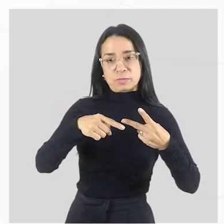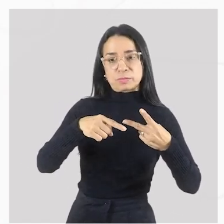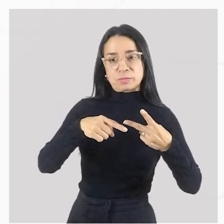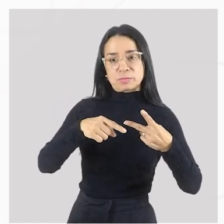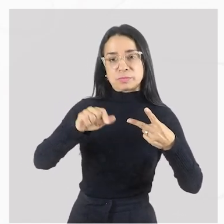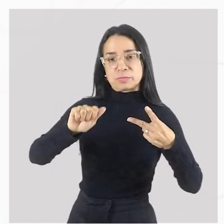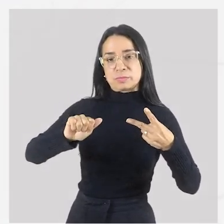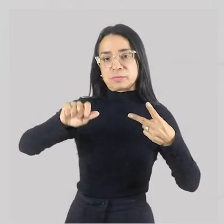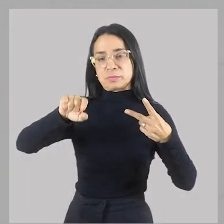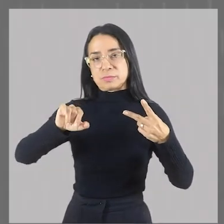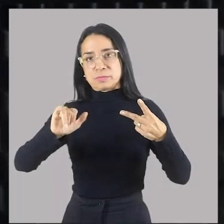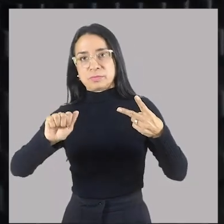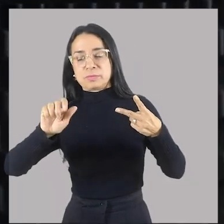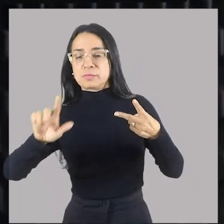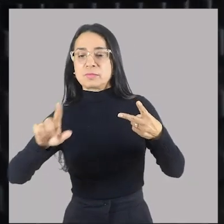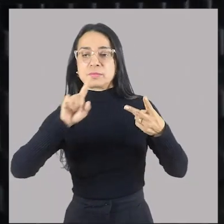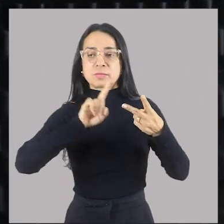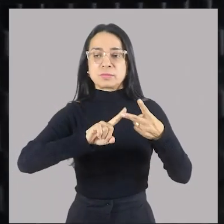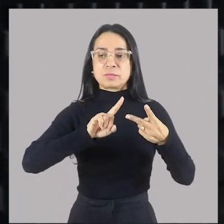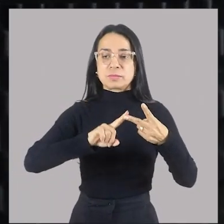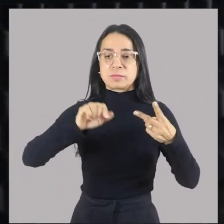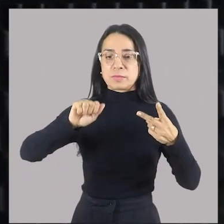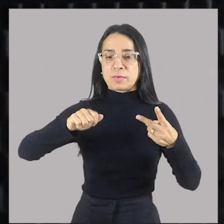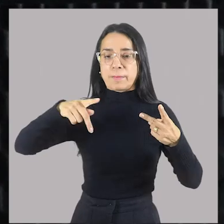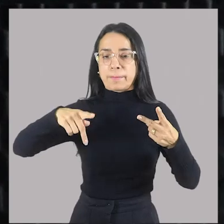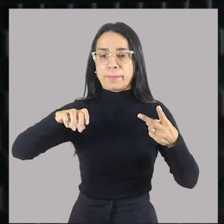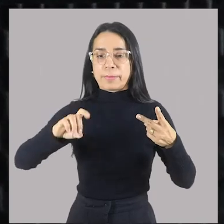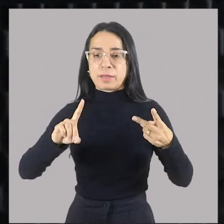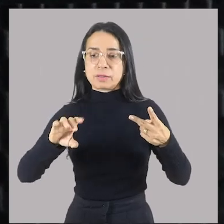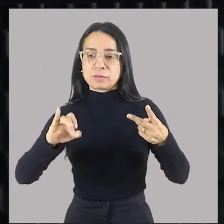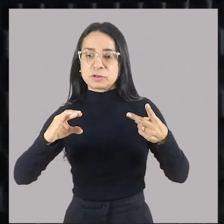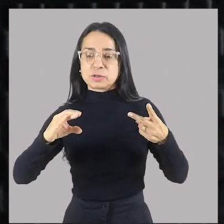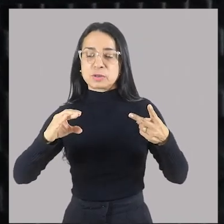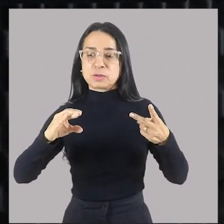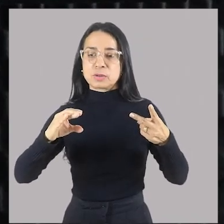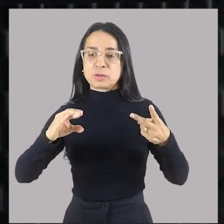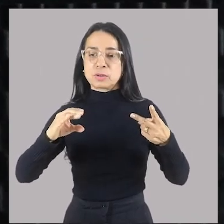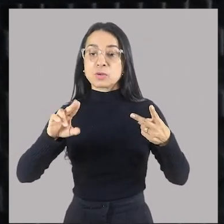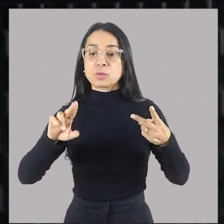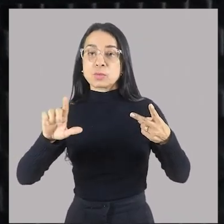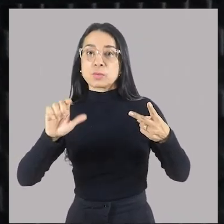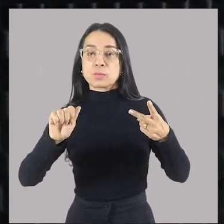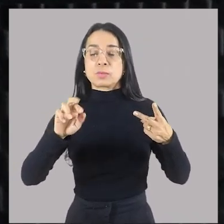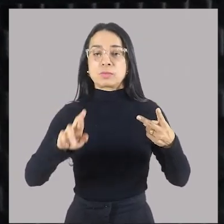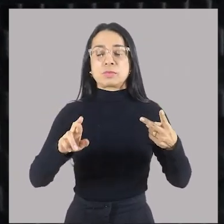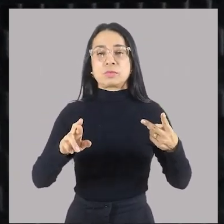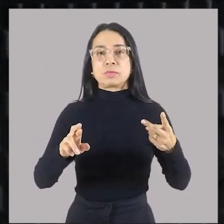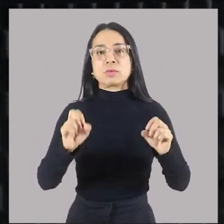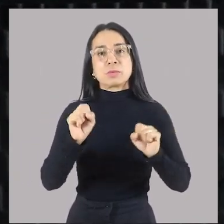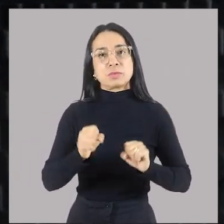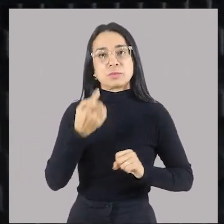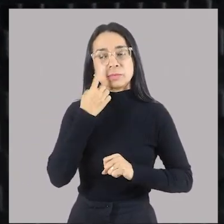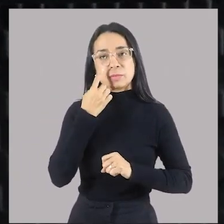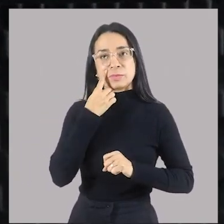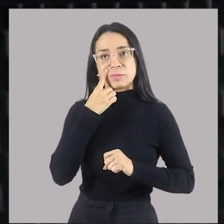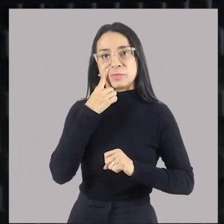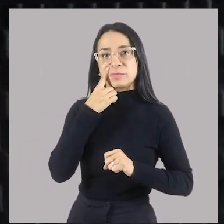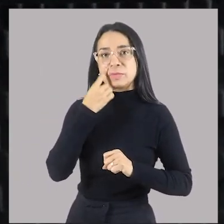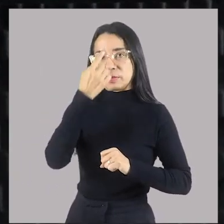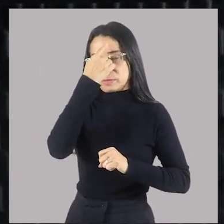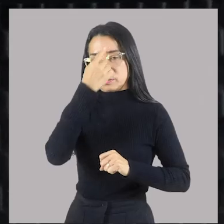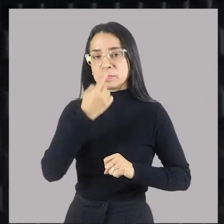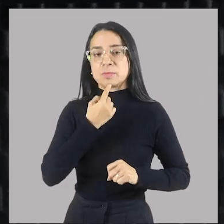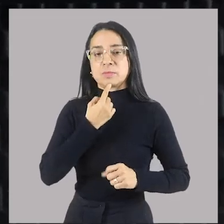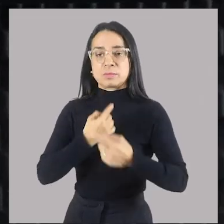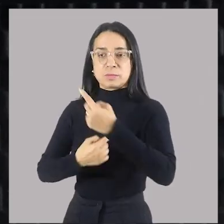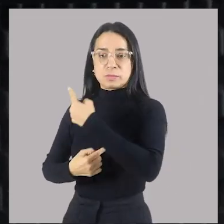esquelético axial e sistema esquelético apendicular. Então, como nós podemos ver nessa imagem, o sistema